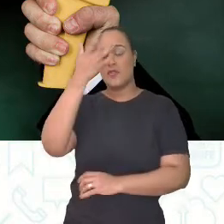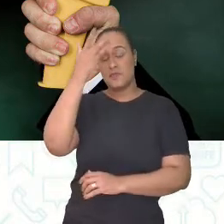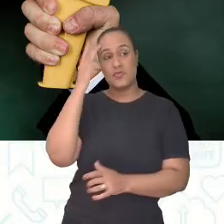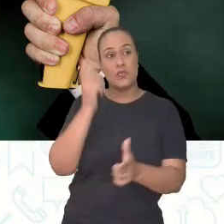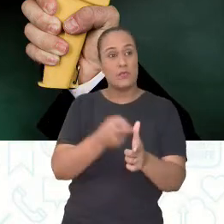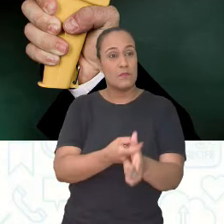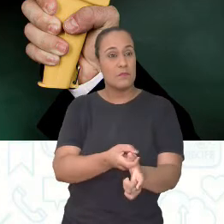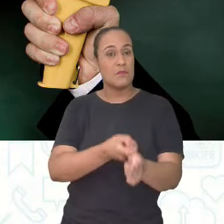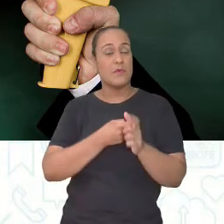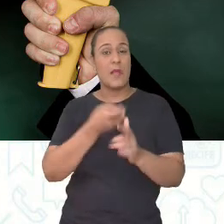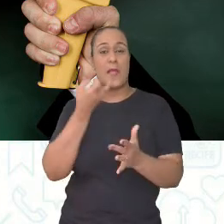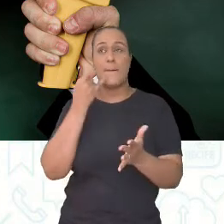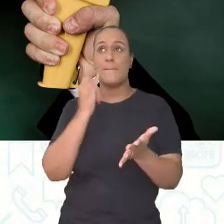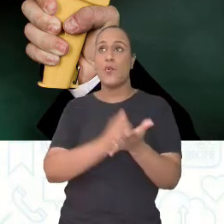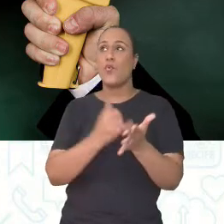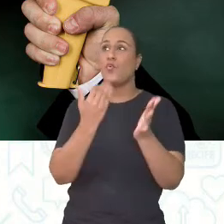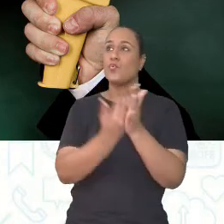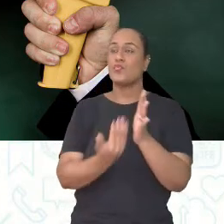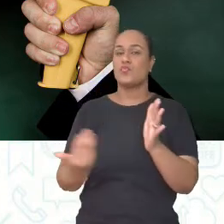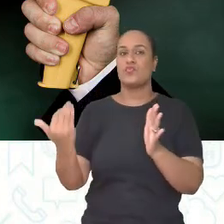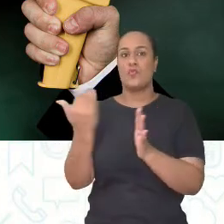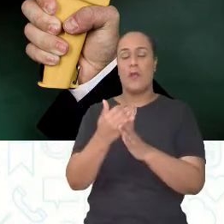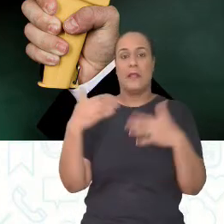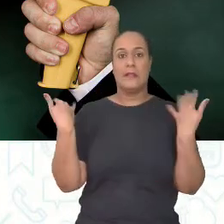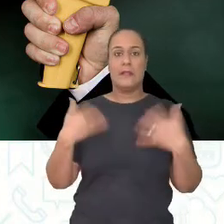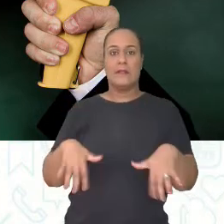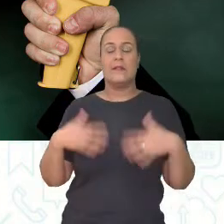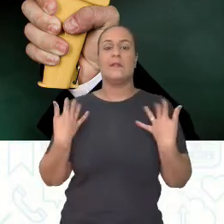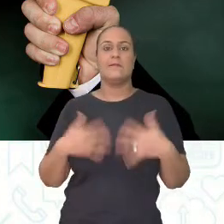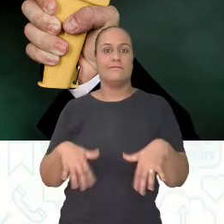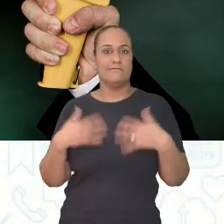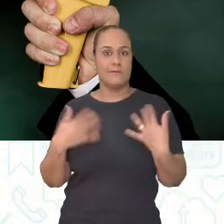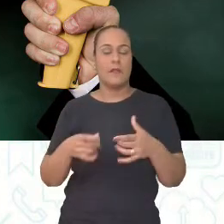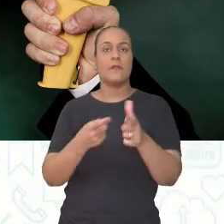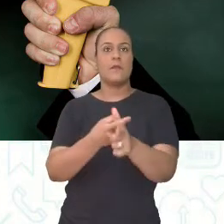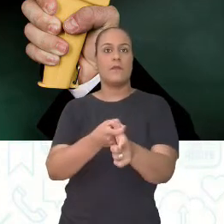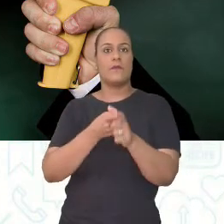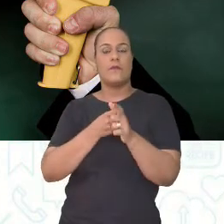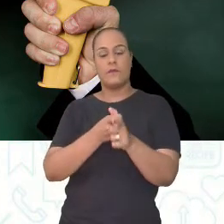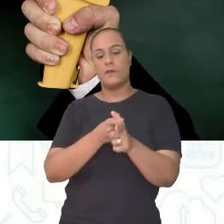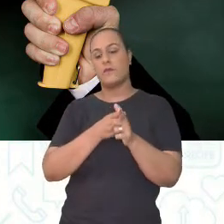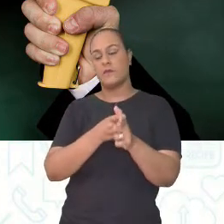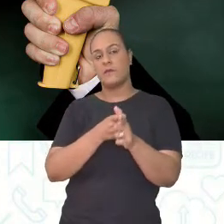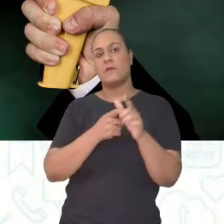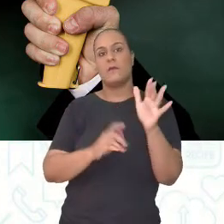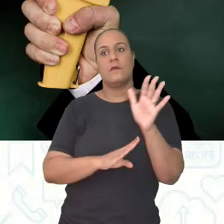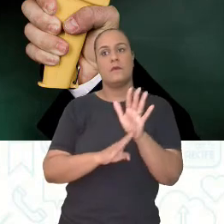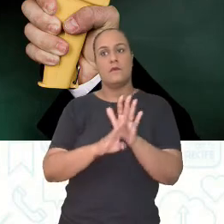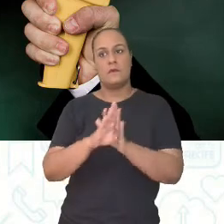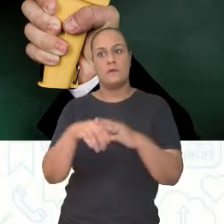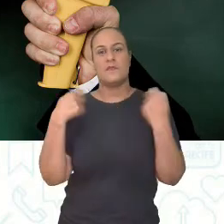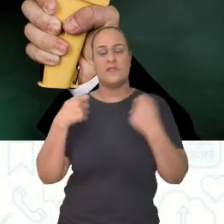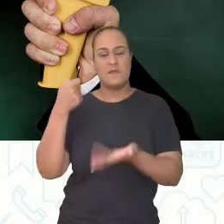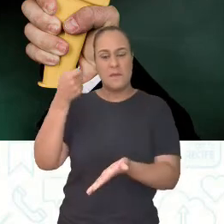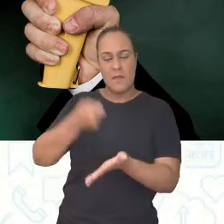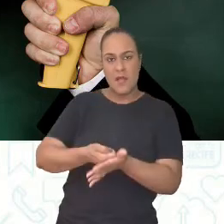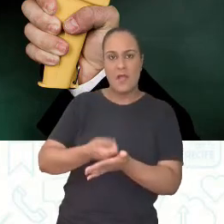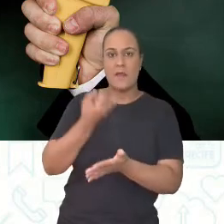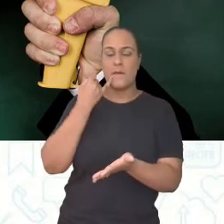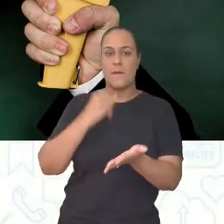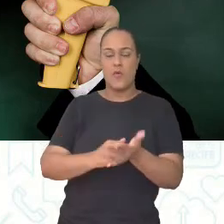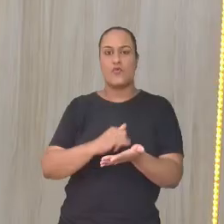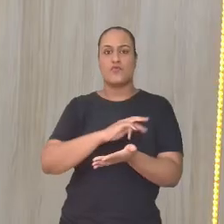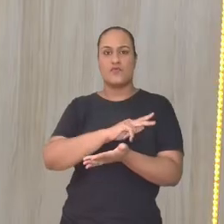endividado, altas taxações, né? E impostos e mais impostos, né? Tendo que pagar vários impostos para